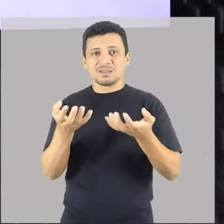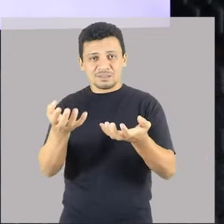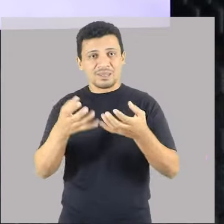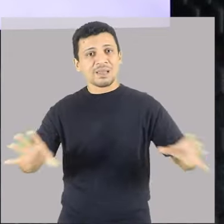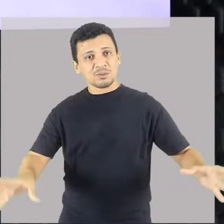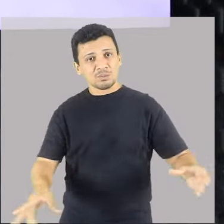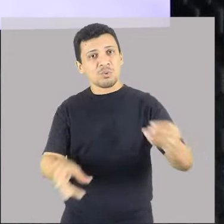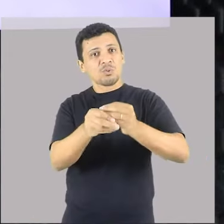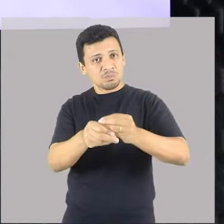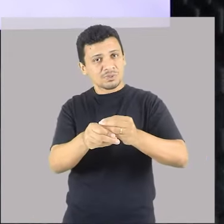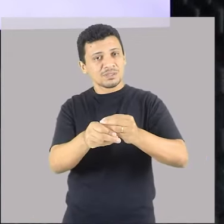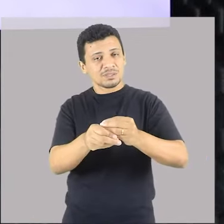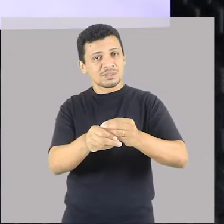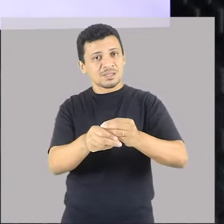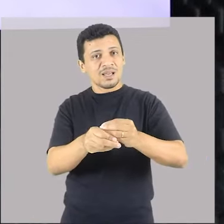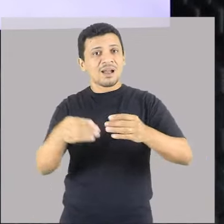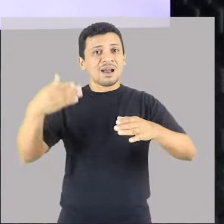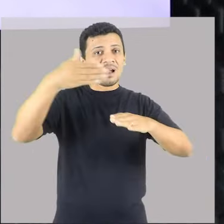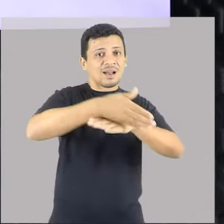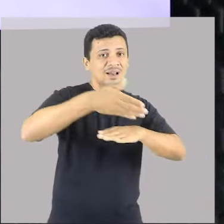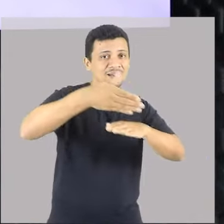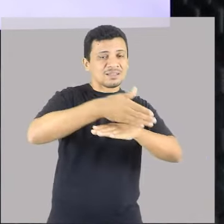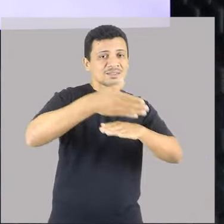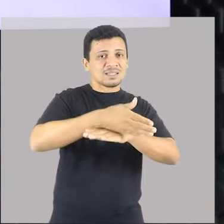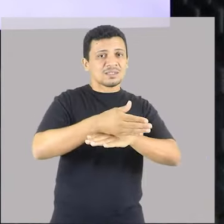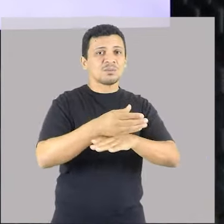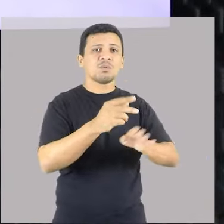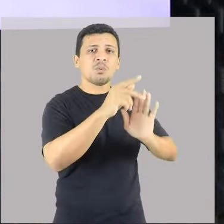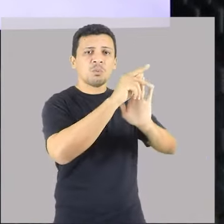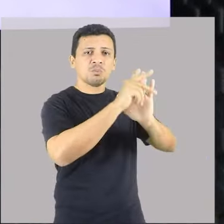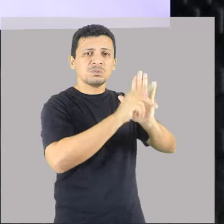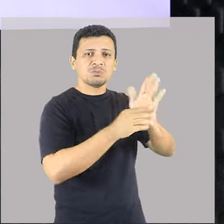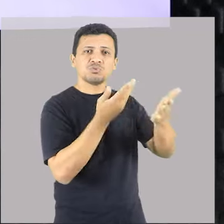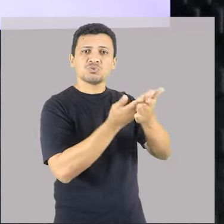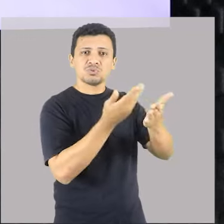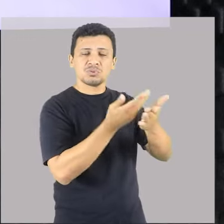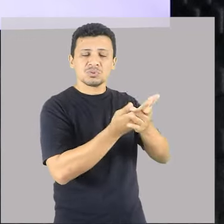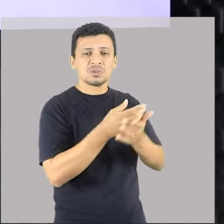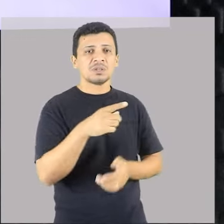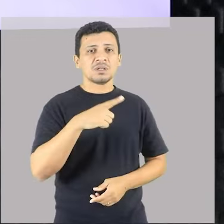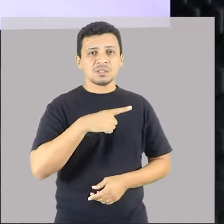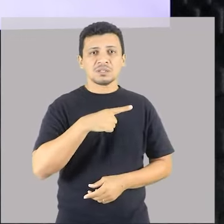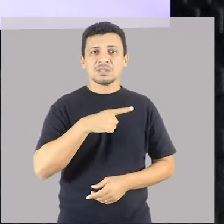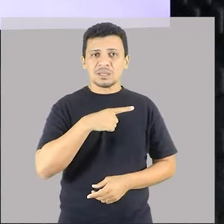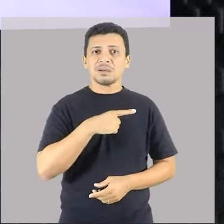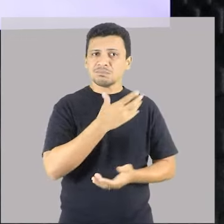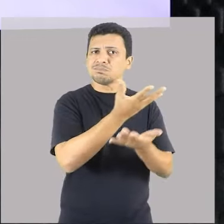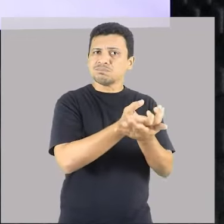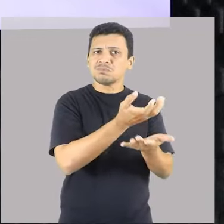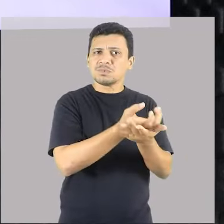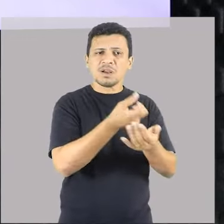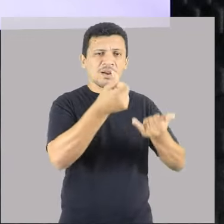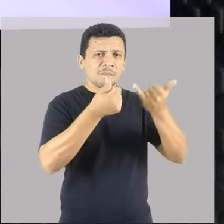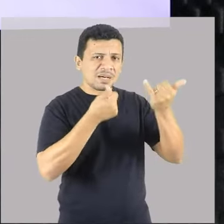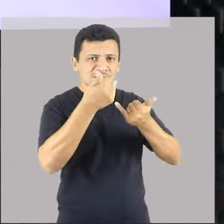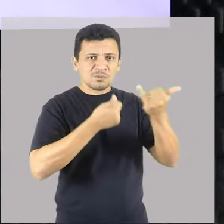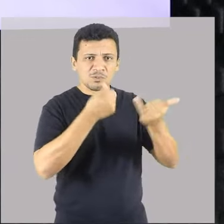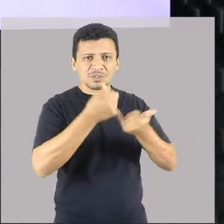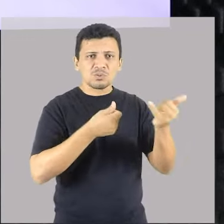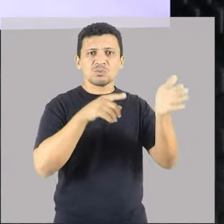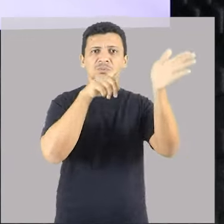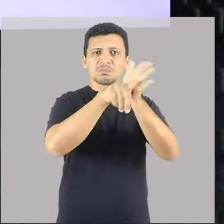devendo não esqueça acesse o nosso plano de estudo Tá certo que está disponível para ti para mais informações para